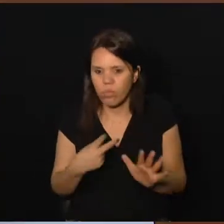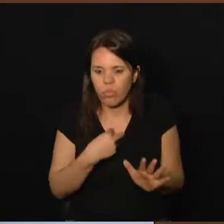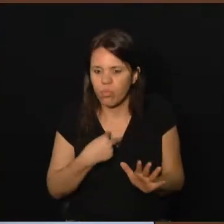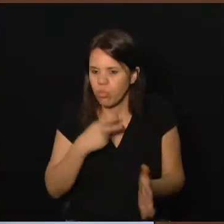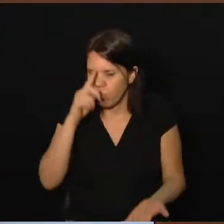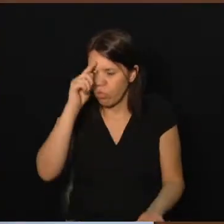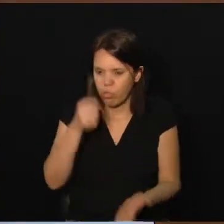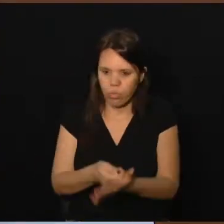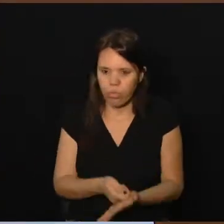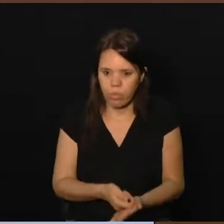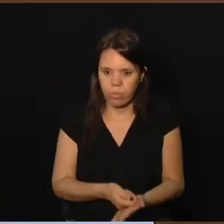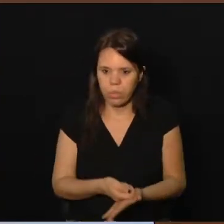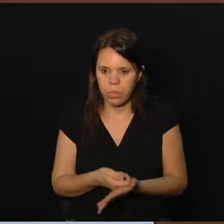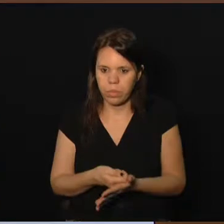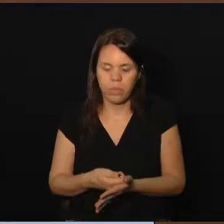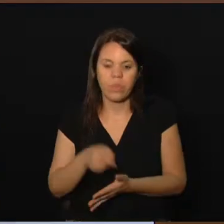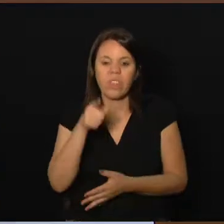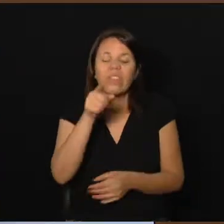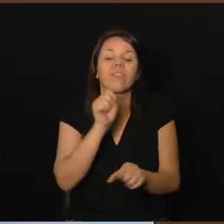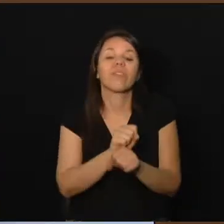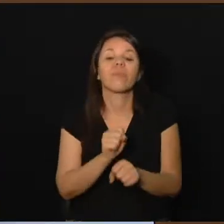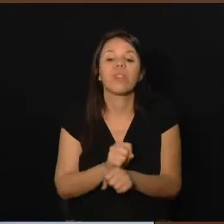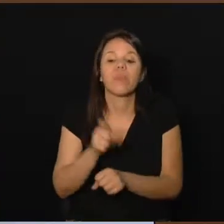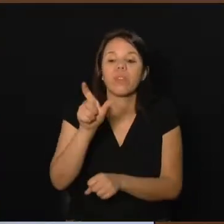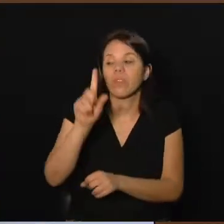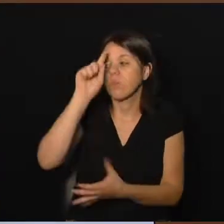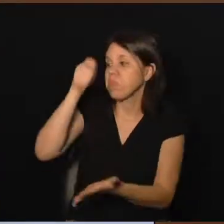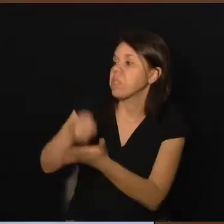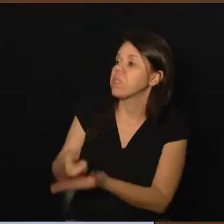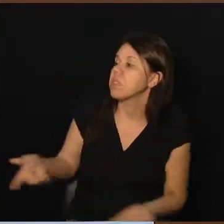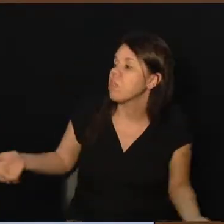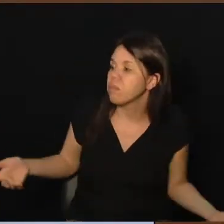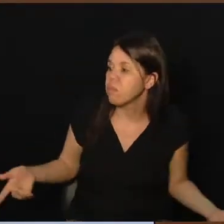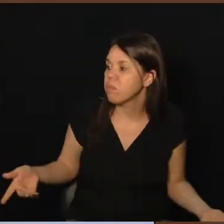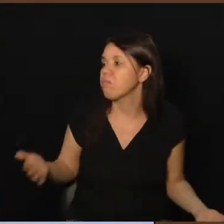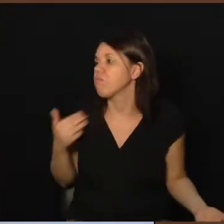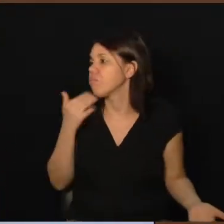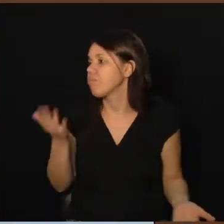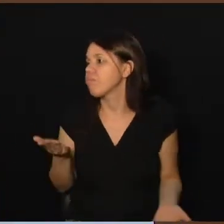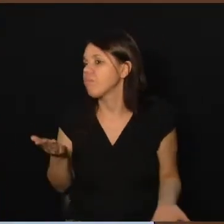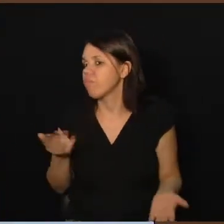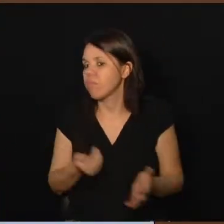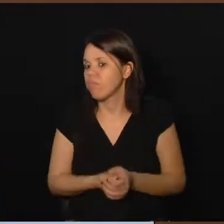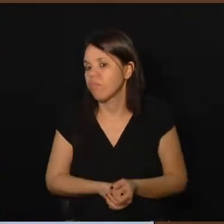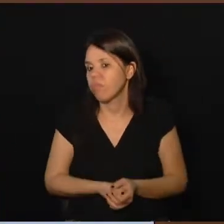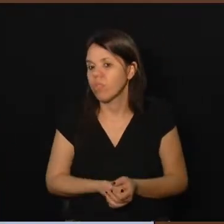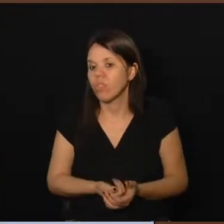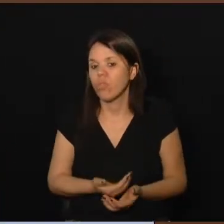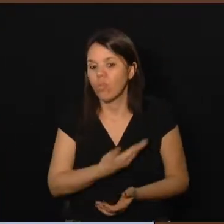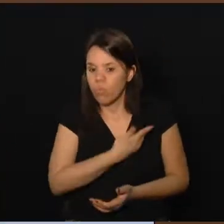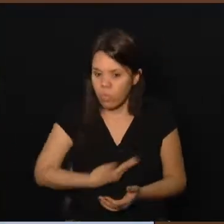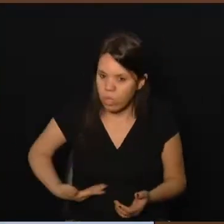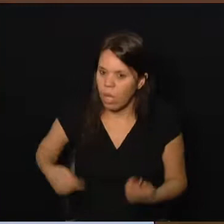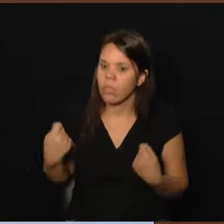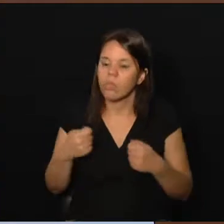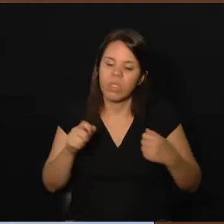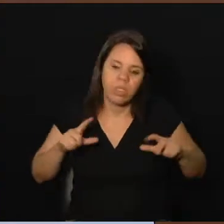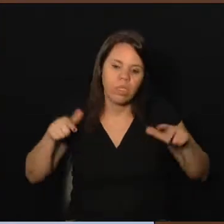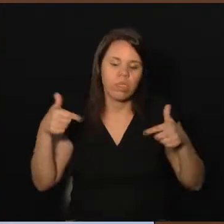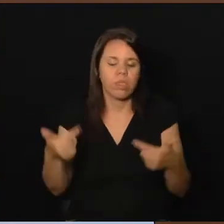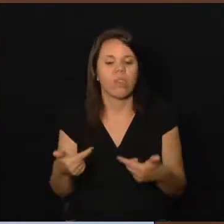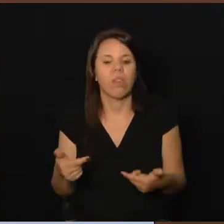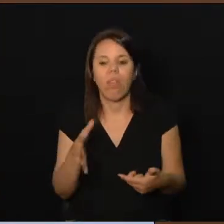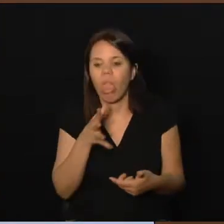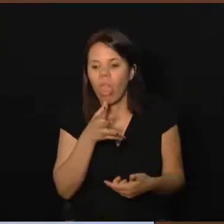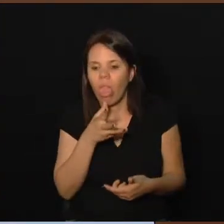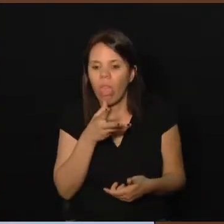decidir. E você vai esperar ela tomar uma decisão? Né? Então, assim, o Estado tem que intervir. E acabar com esse lenga-lenga, né,